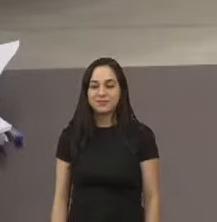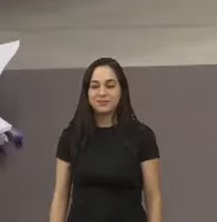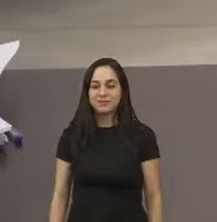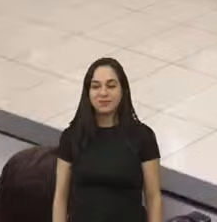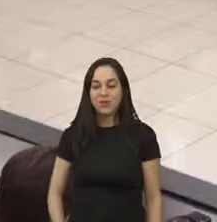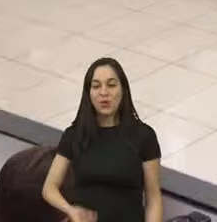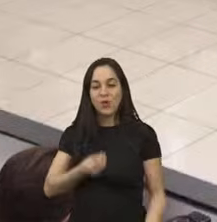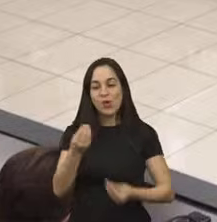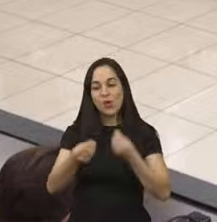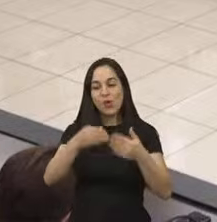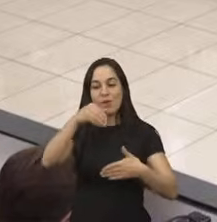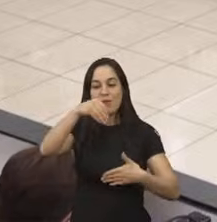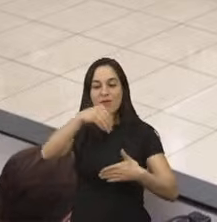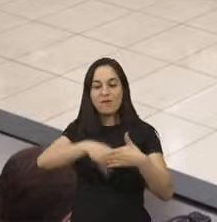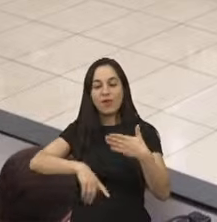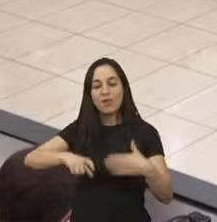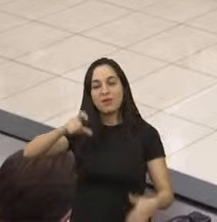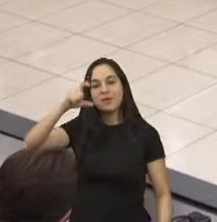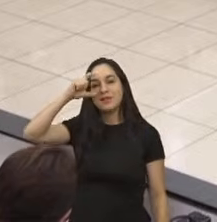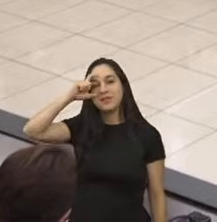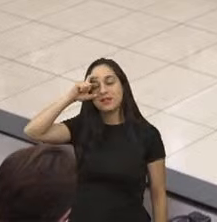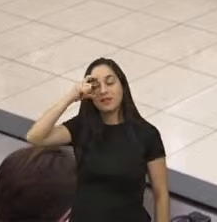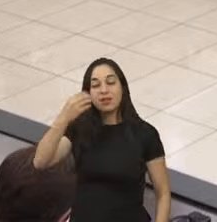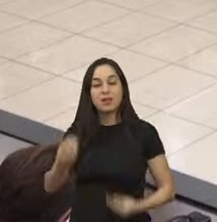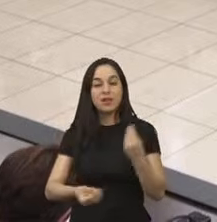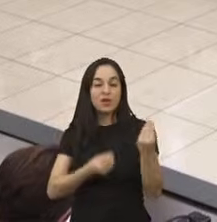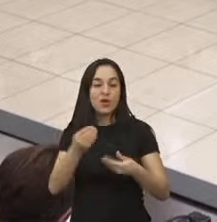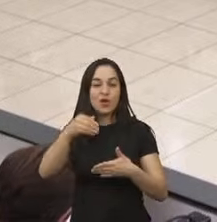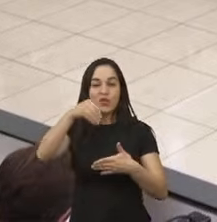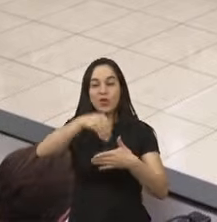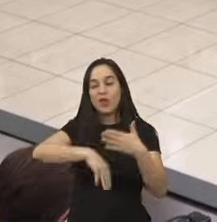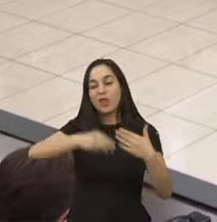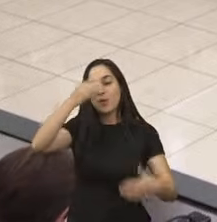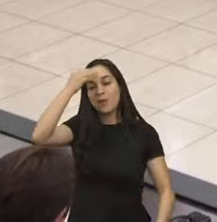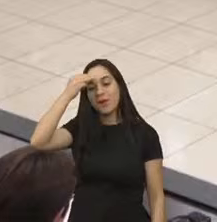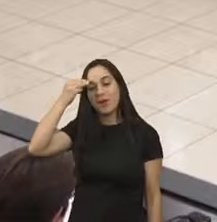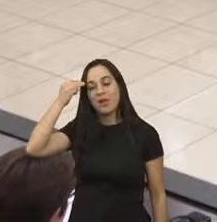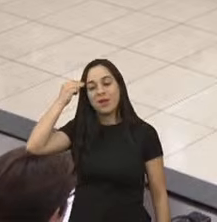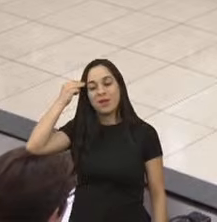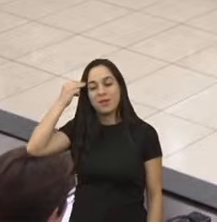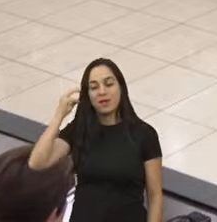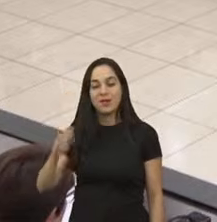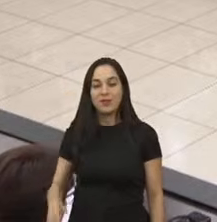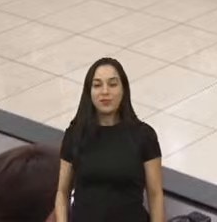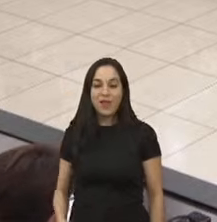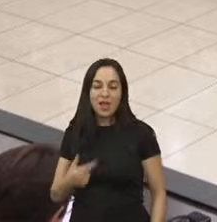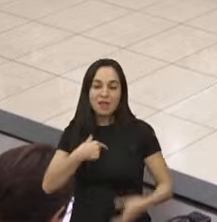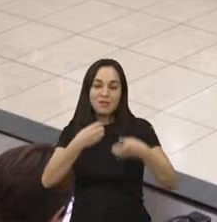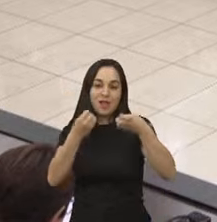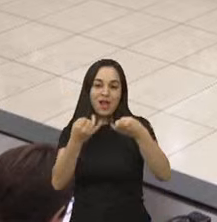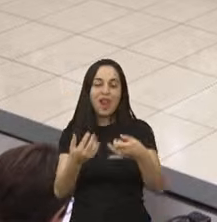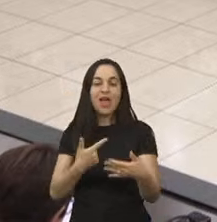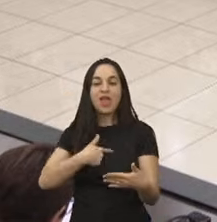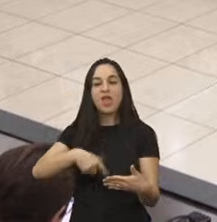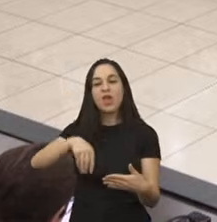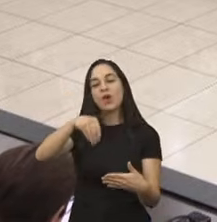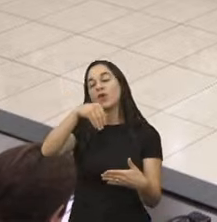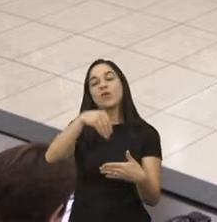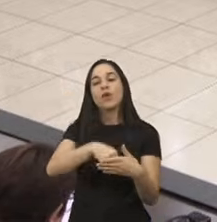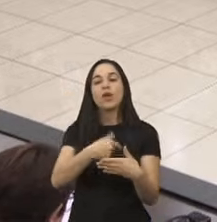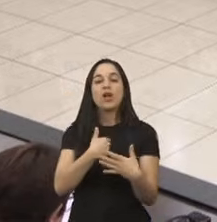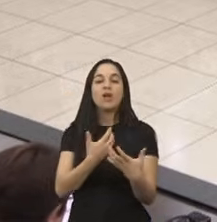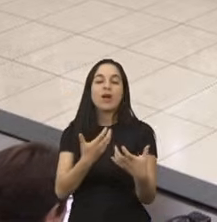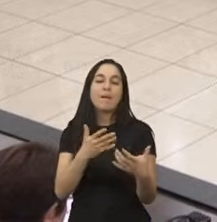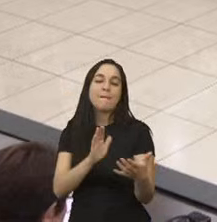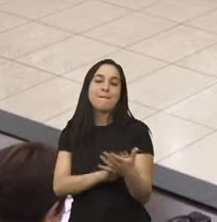Como vota o vereador Marcelo Dantas? Como vota a vereadora Maria Amélia? Só justificando meu voto, senhor presidente, quero